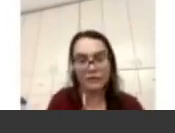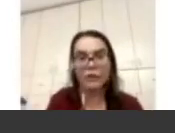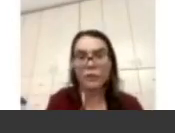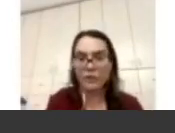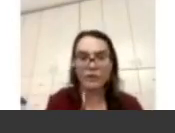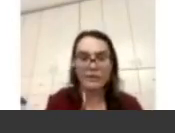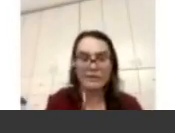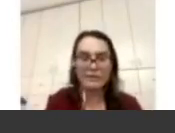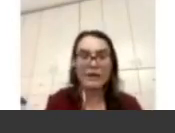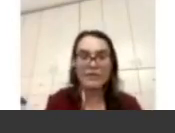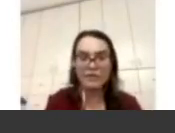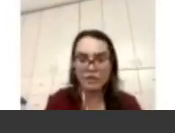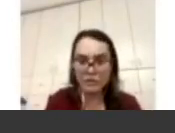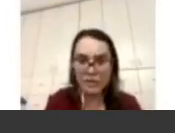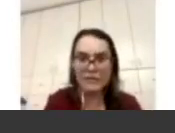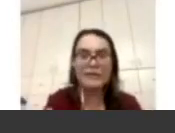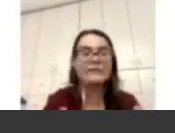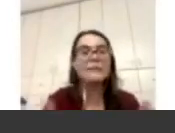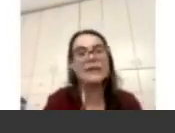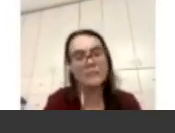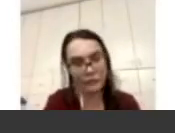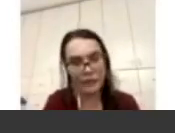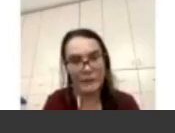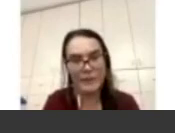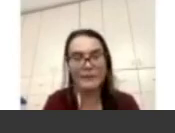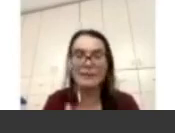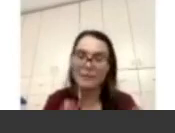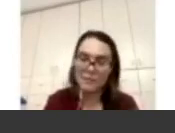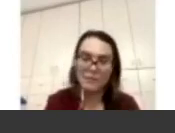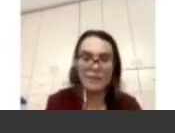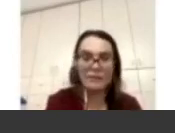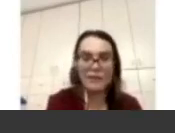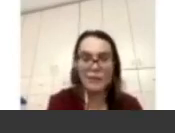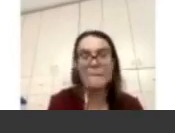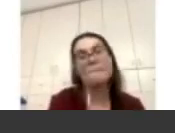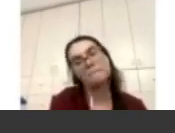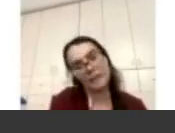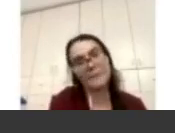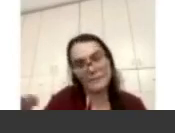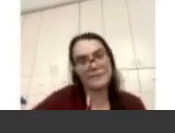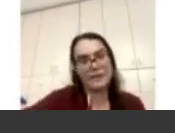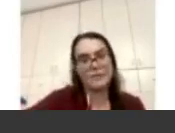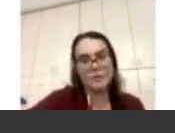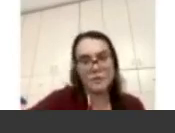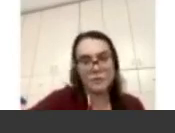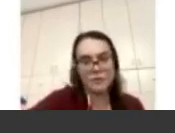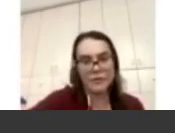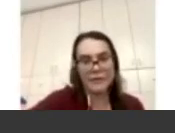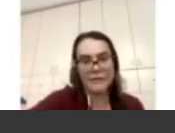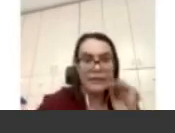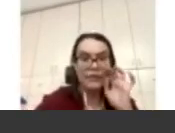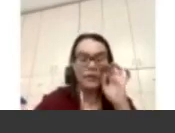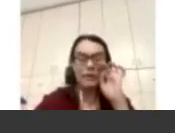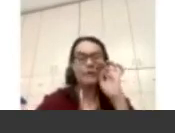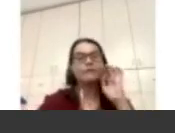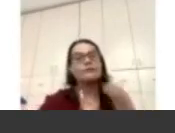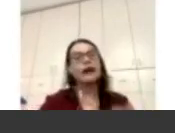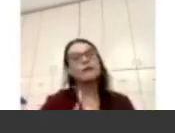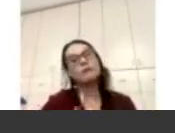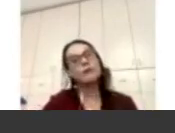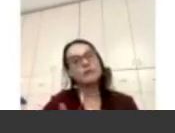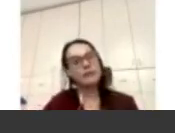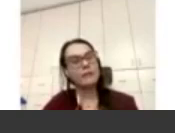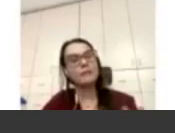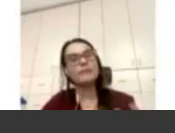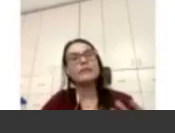como uma nova necessidade e a gente se utiliza dessa mesma ferramenta e dessa mesma estratégia para capacitar os nossos profissionais. Nós temos